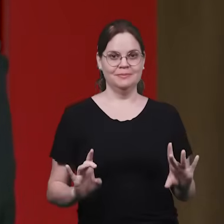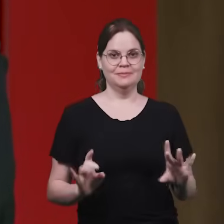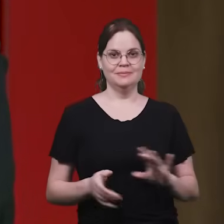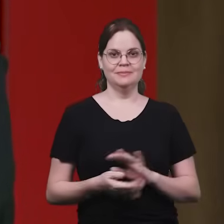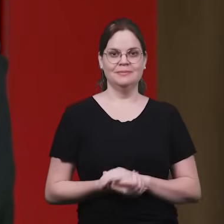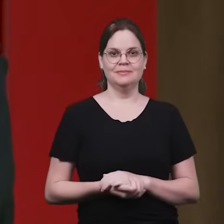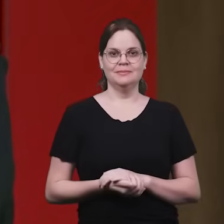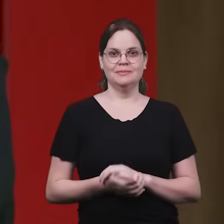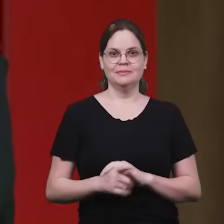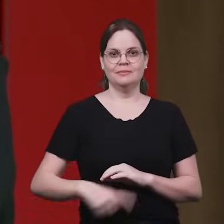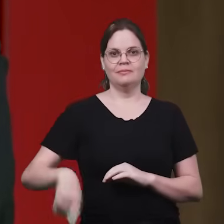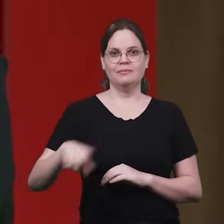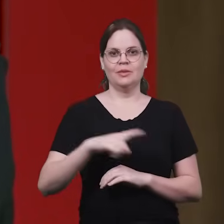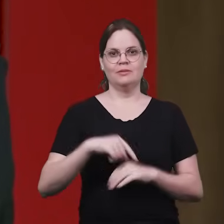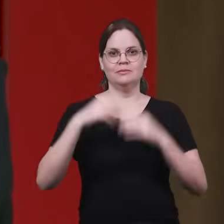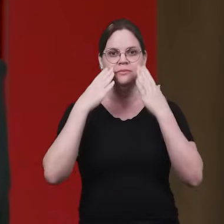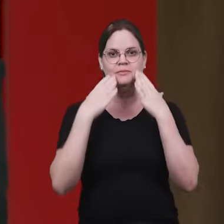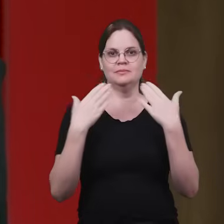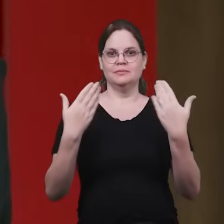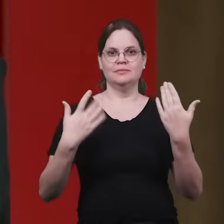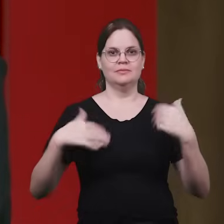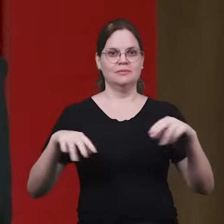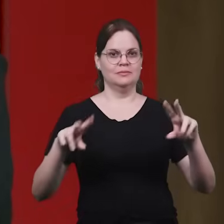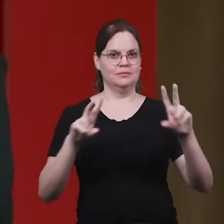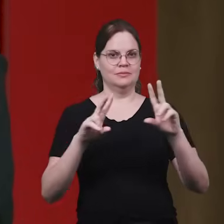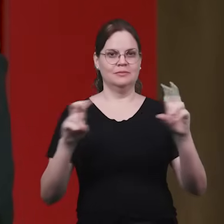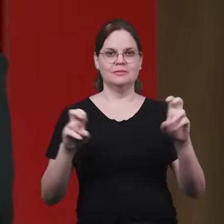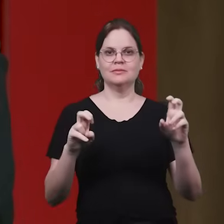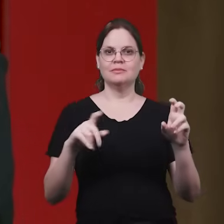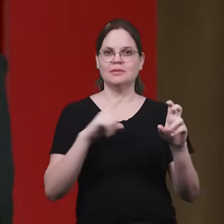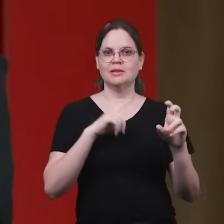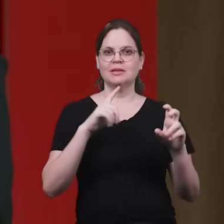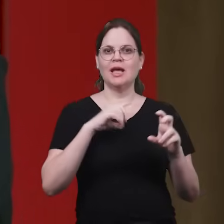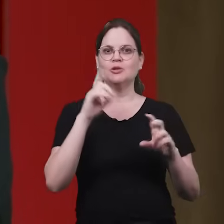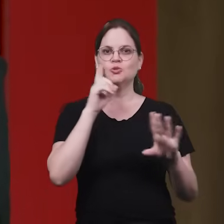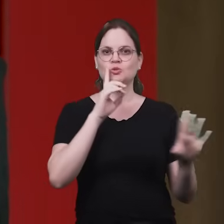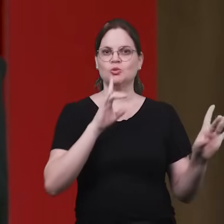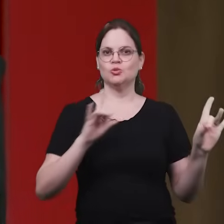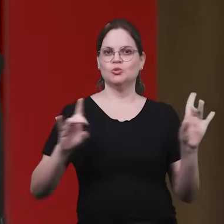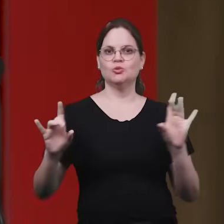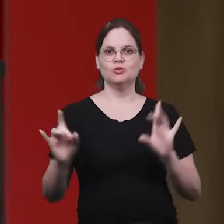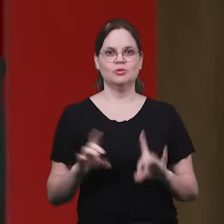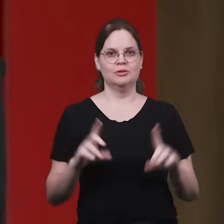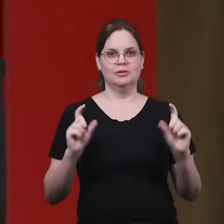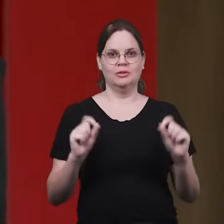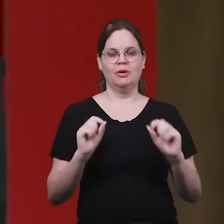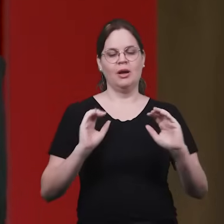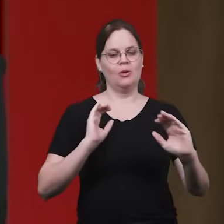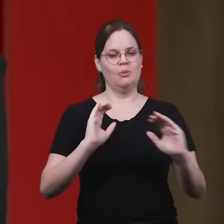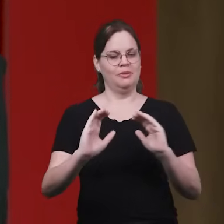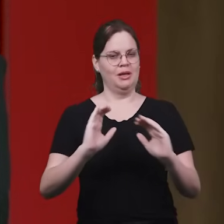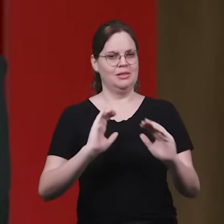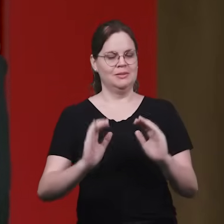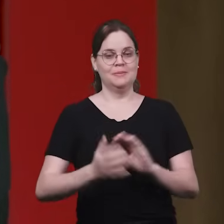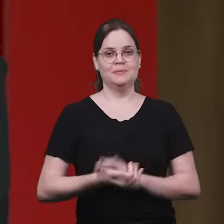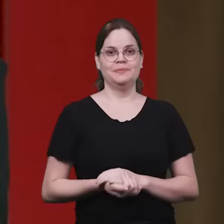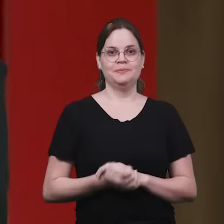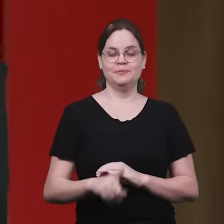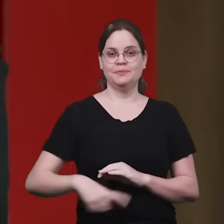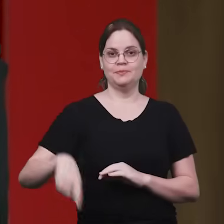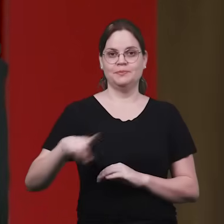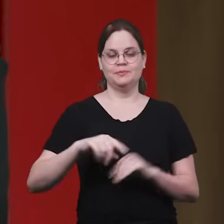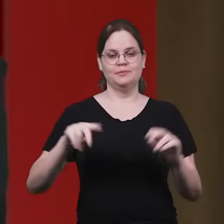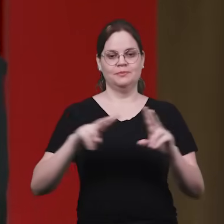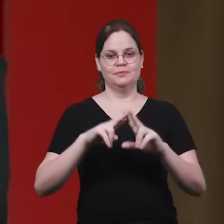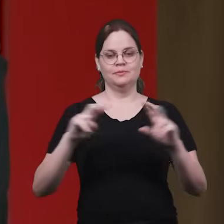nós vamos apresentar um tema que está no nosso dia a dia, que é a comunicação. Nós vamos falar de